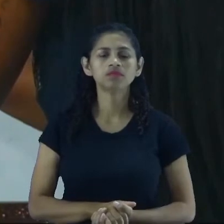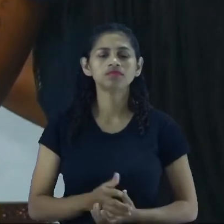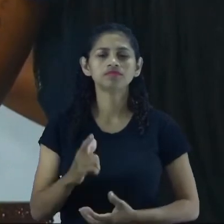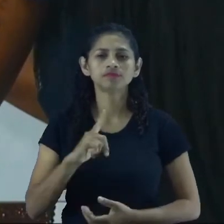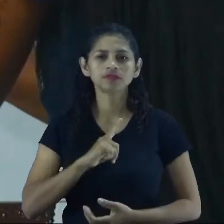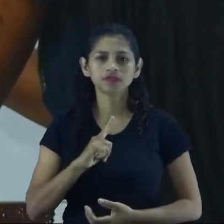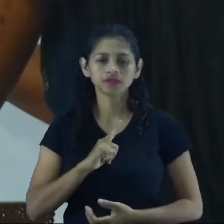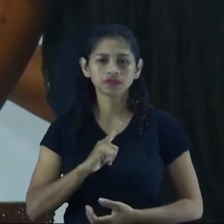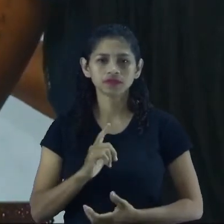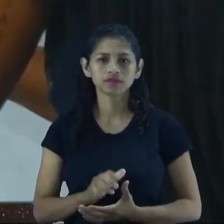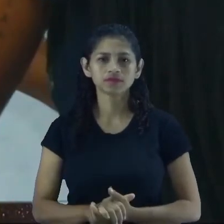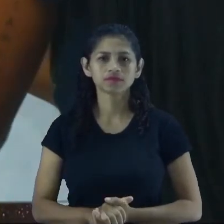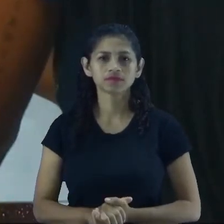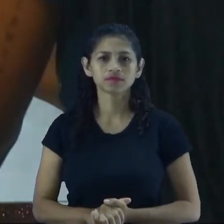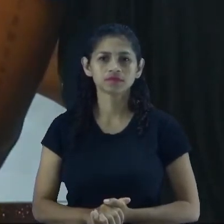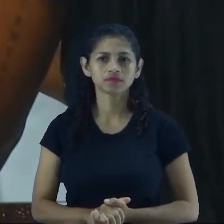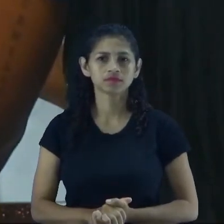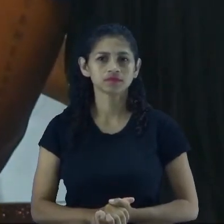tem